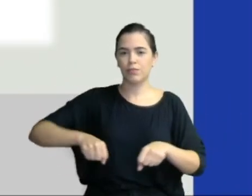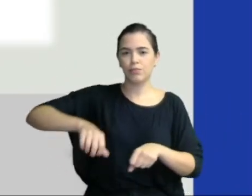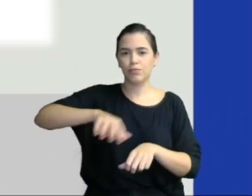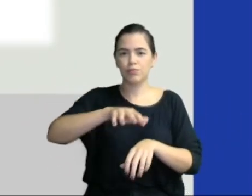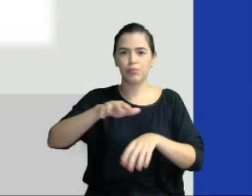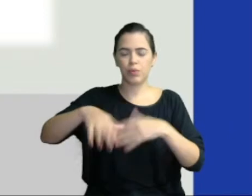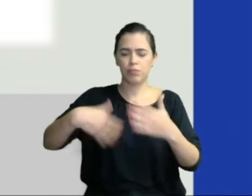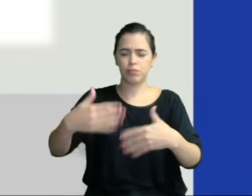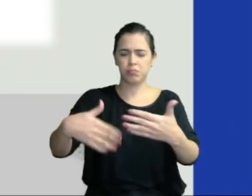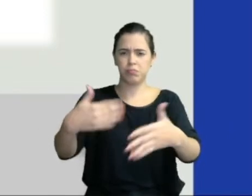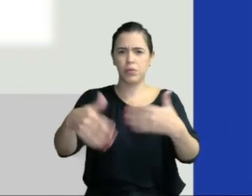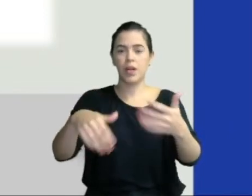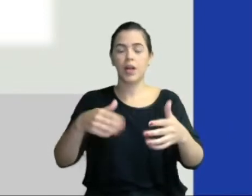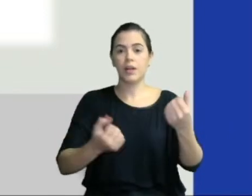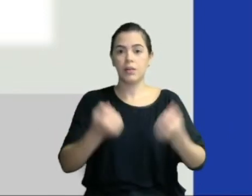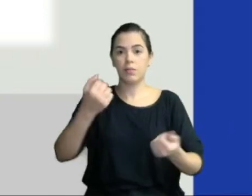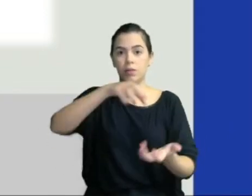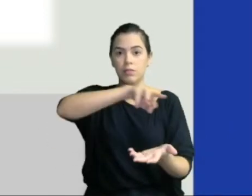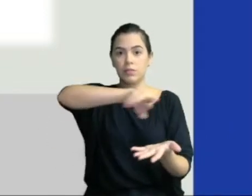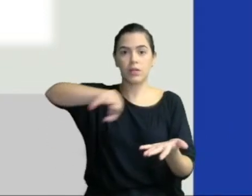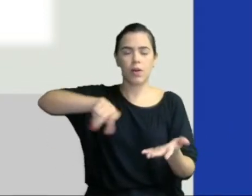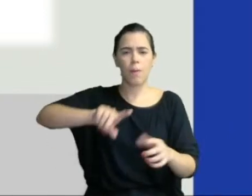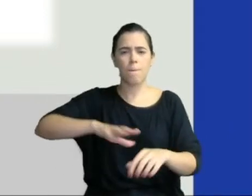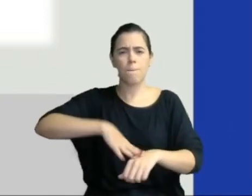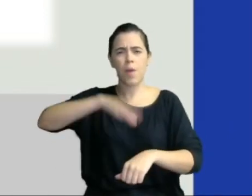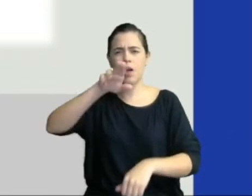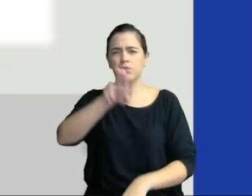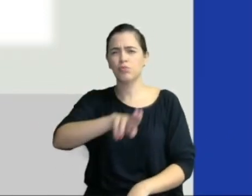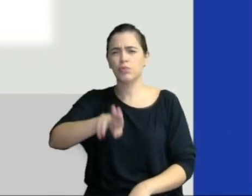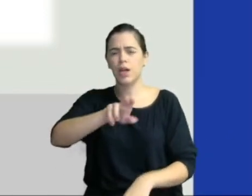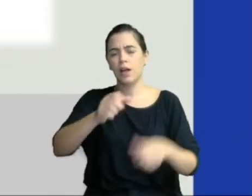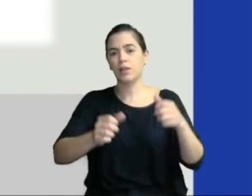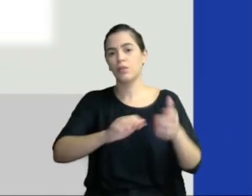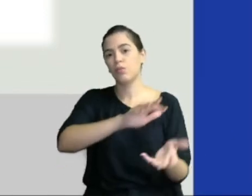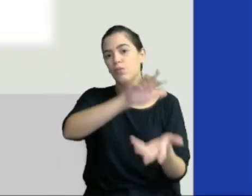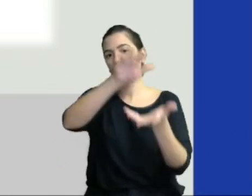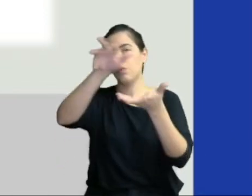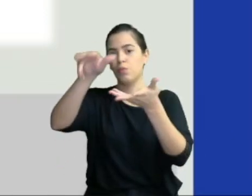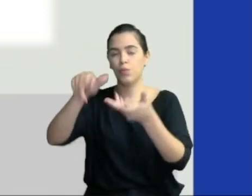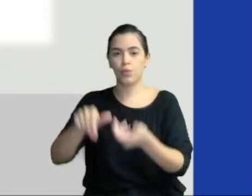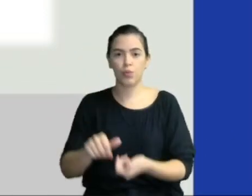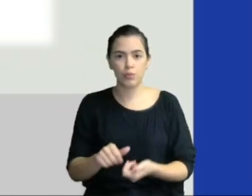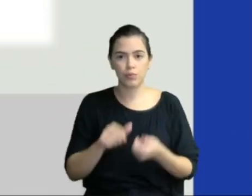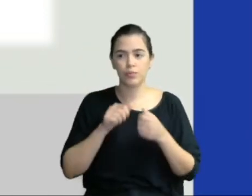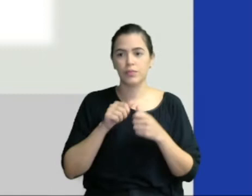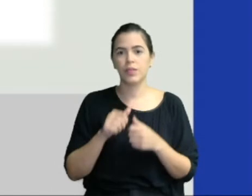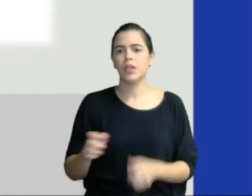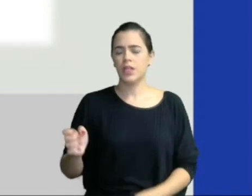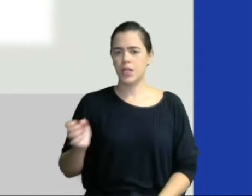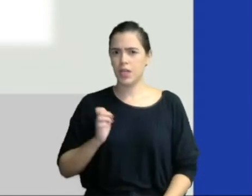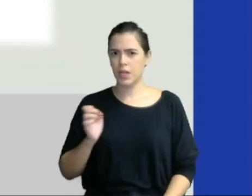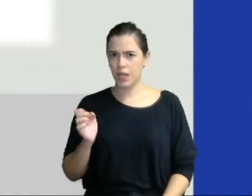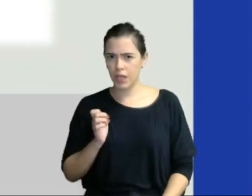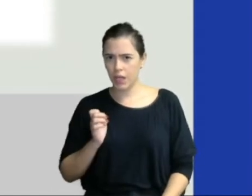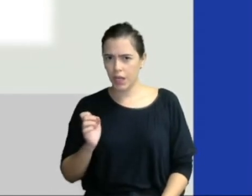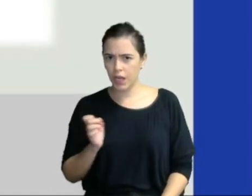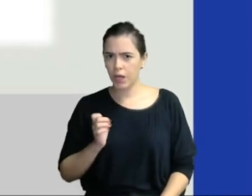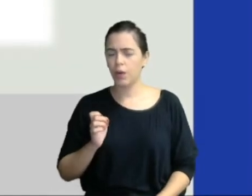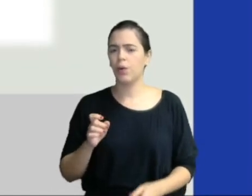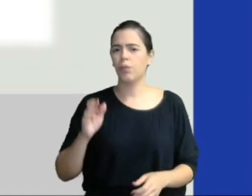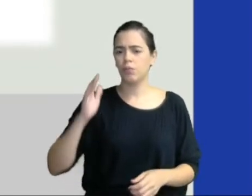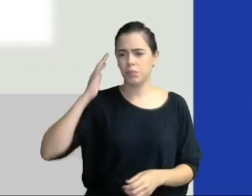evoluir, tornando-se um dos meios de transporte mais utilizados no mundo. Populares ou de luxo, os automóveis